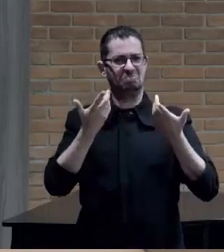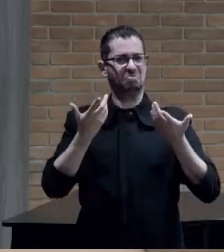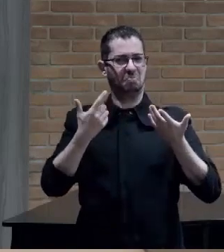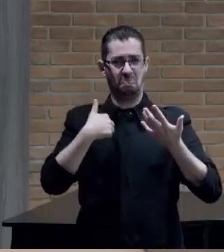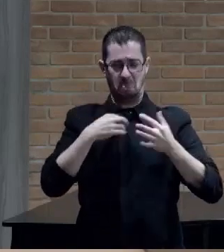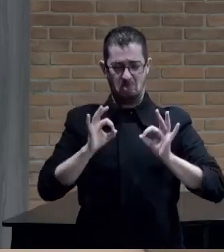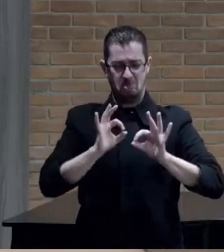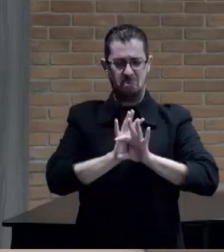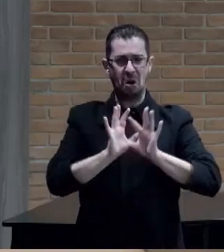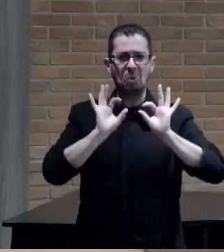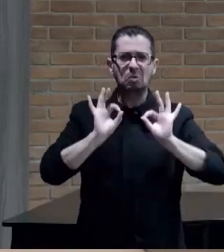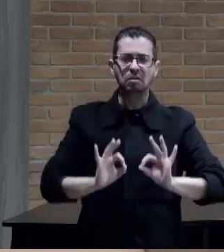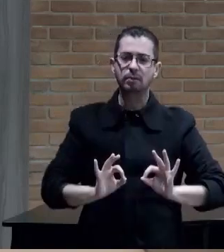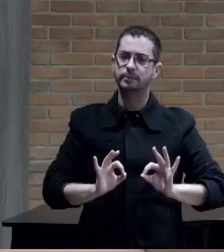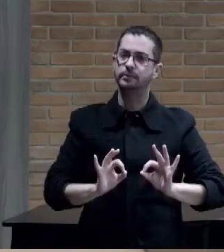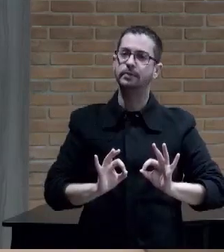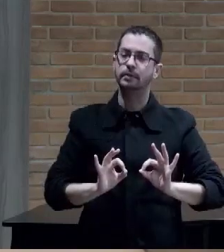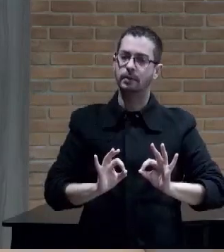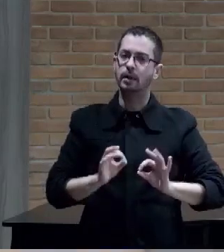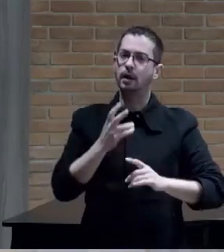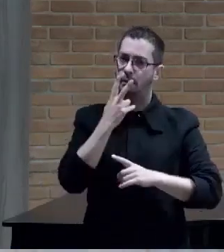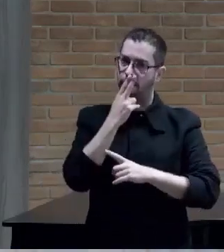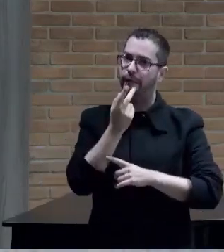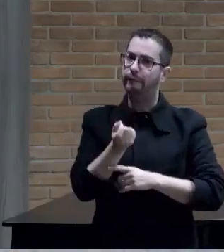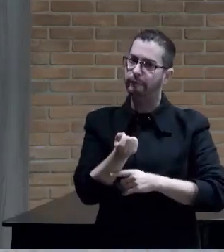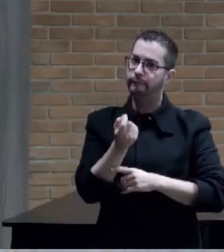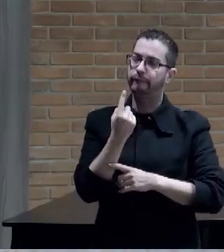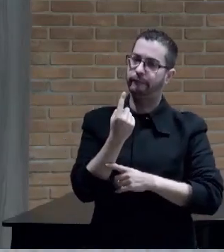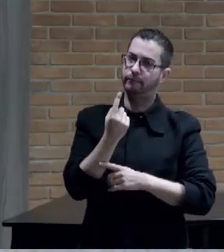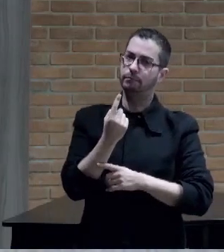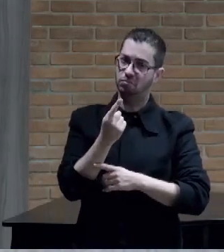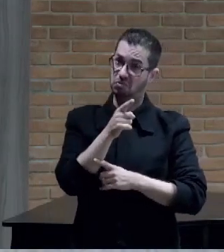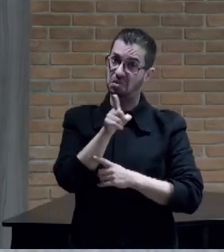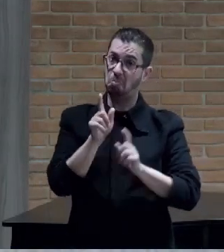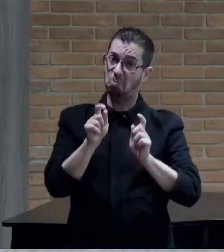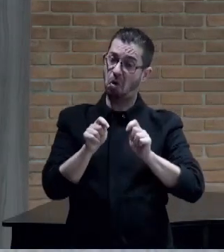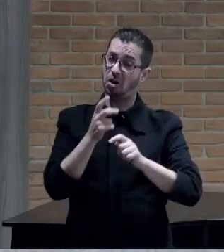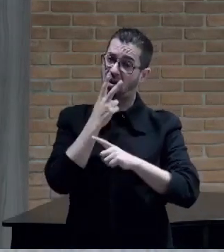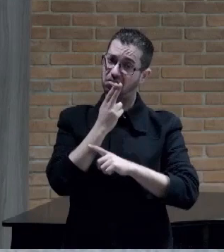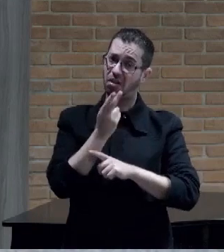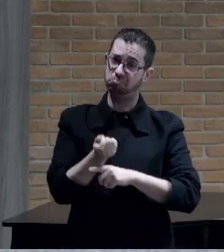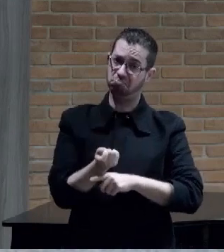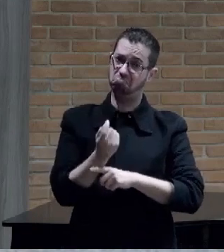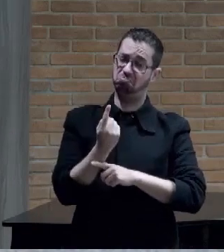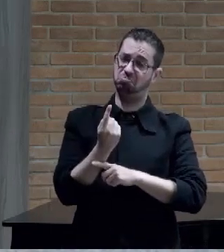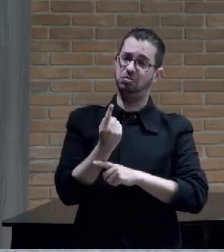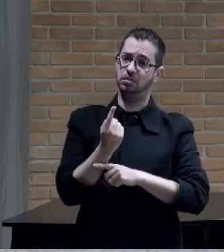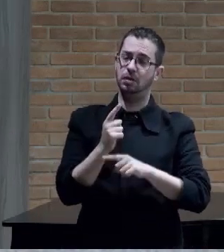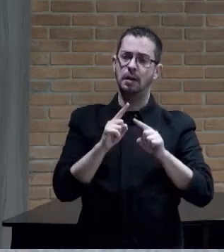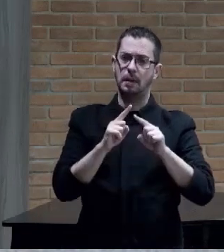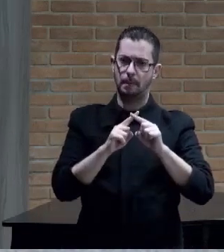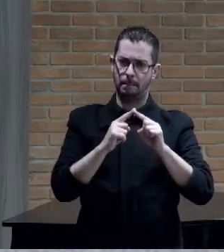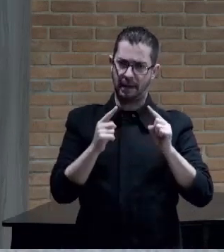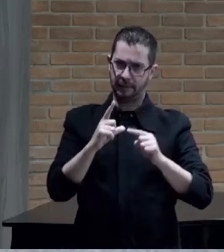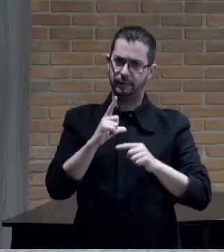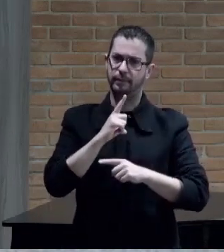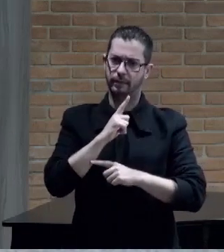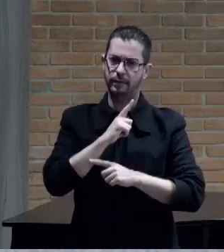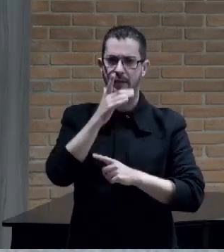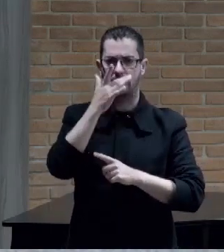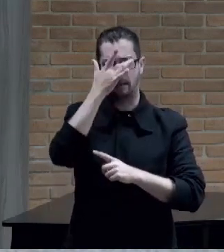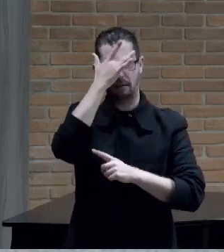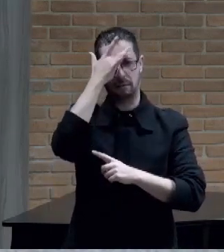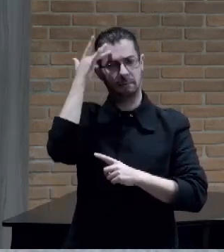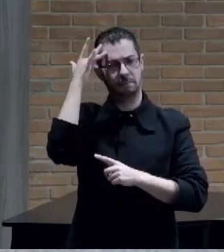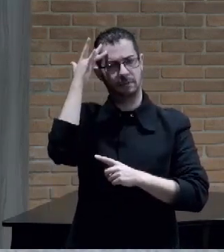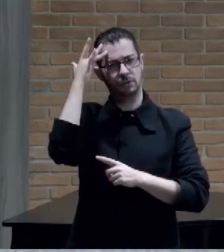absurdo. Pode ser absurdo para você. Mas talvez você já tenha ouvido falar de